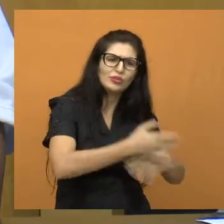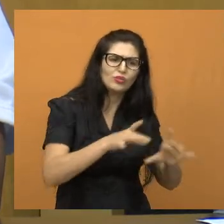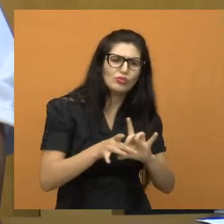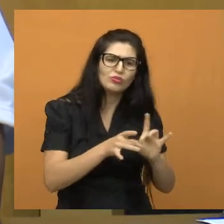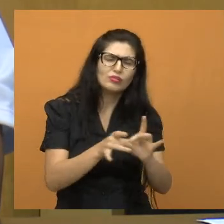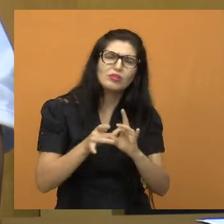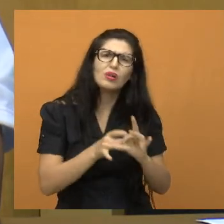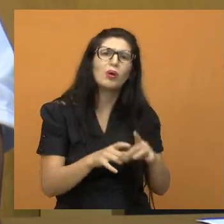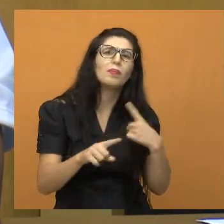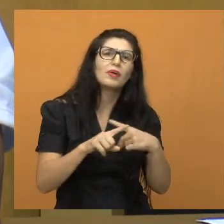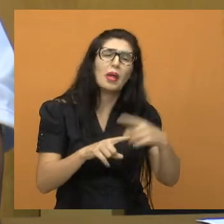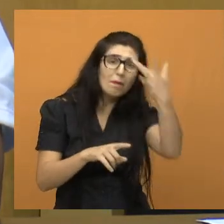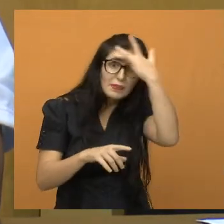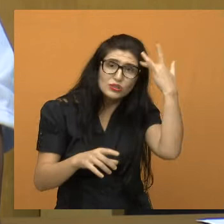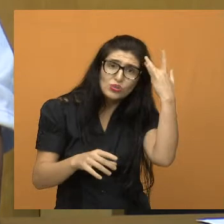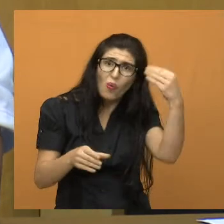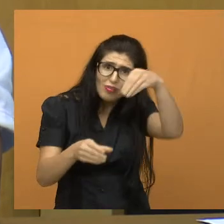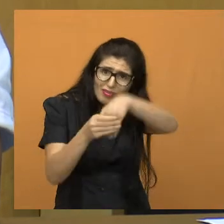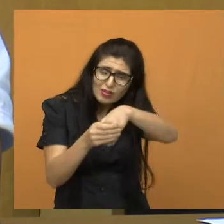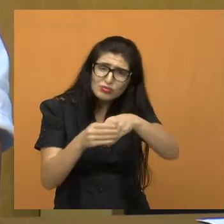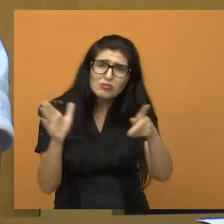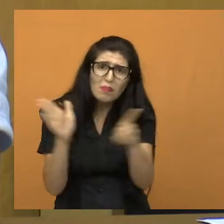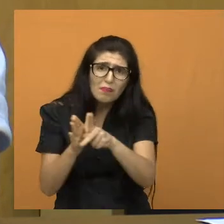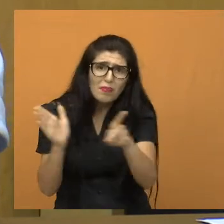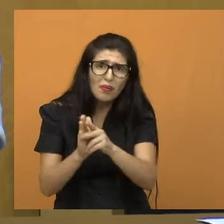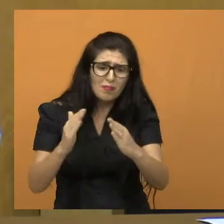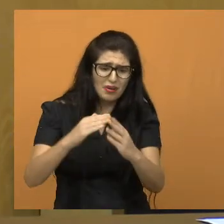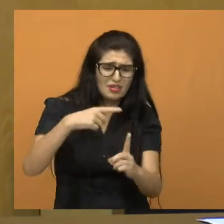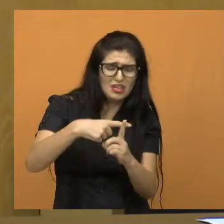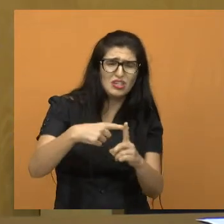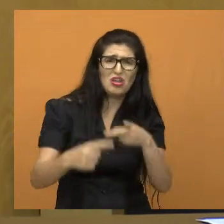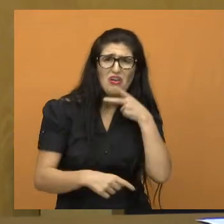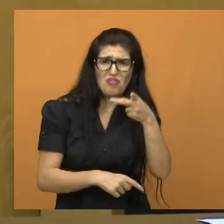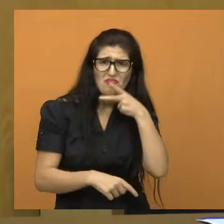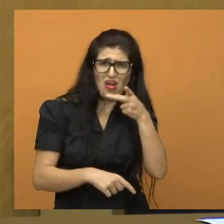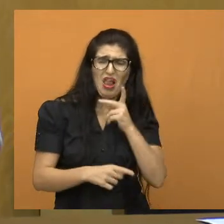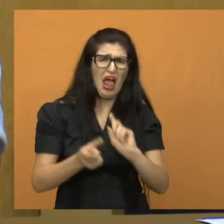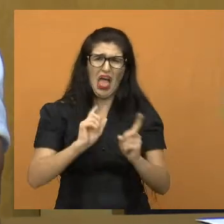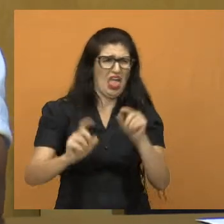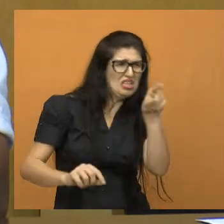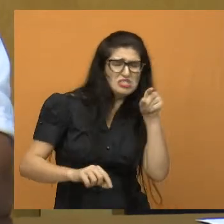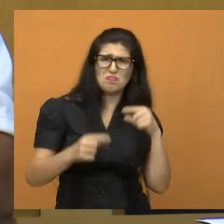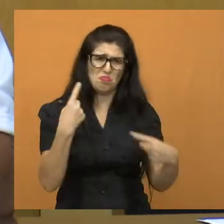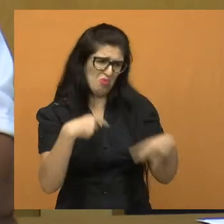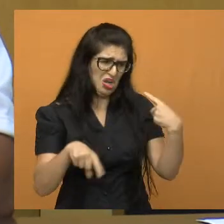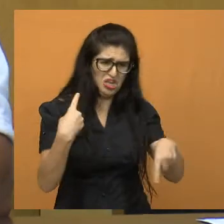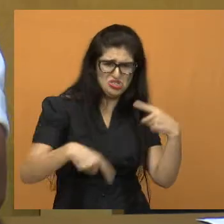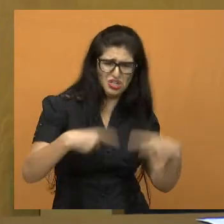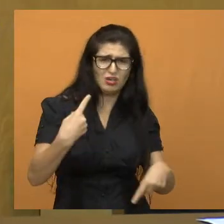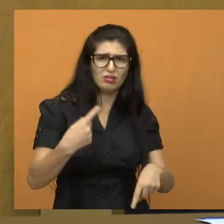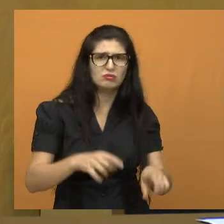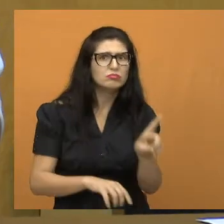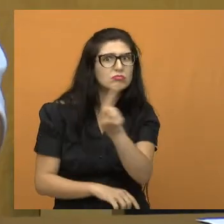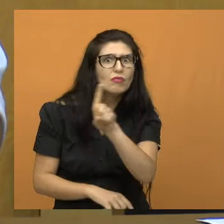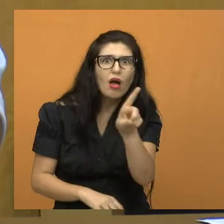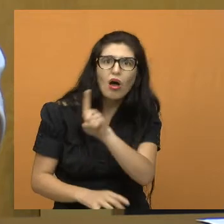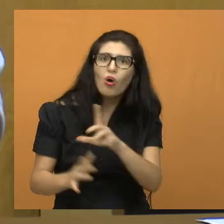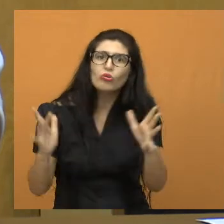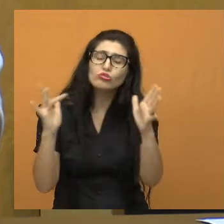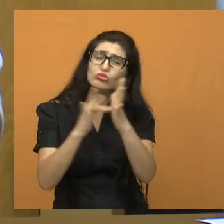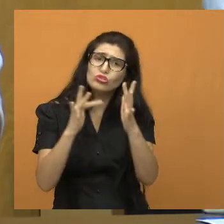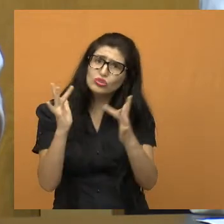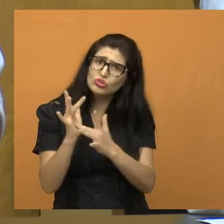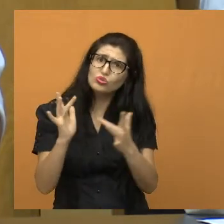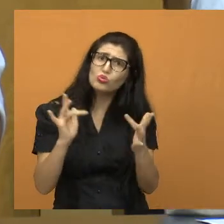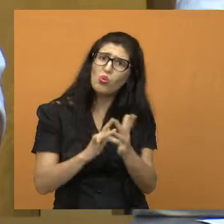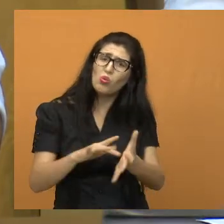igreja criticam e falam que é coisa de comunista, que é coisa... Eu falei, gente, o evangelho não tem nada. Jesus,